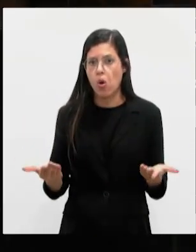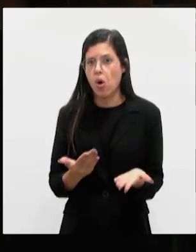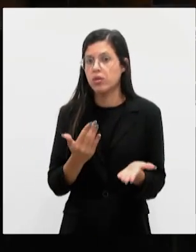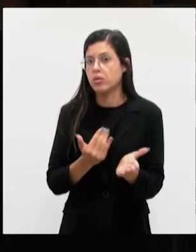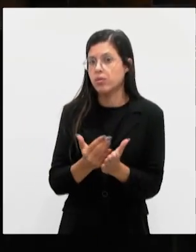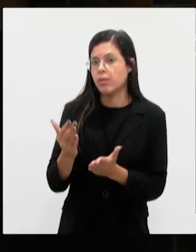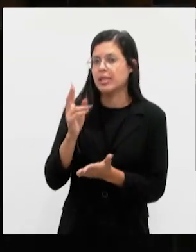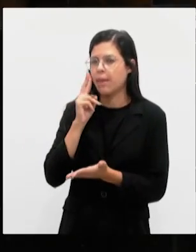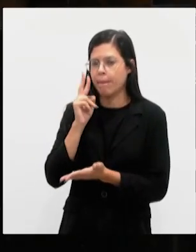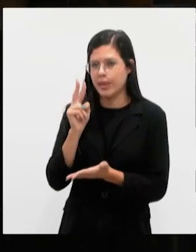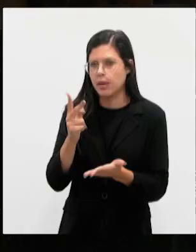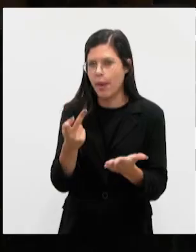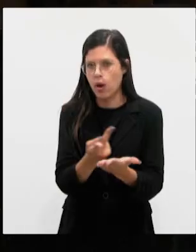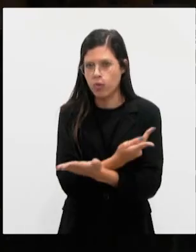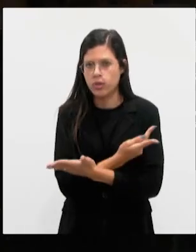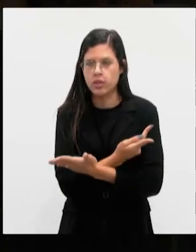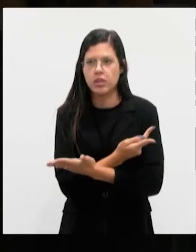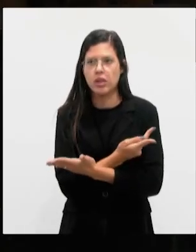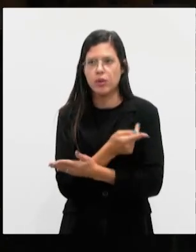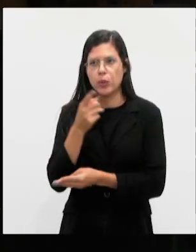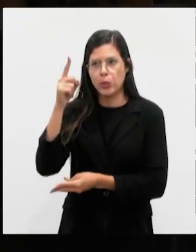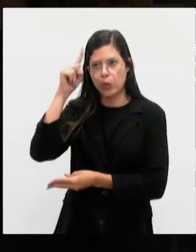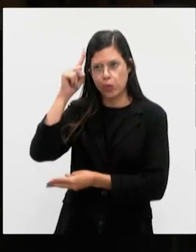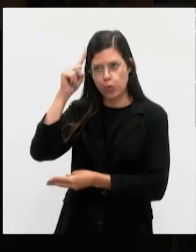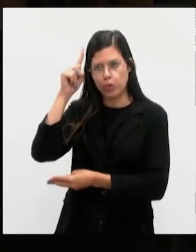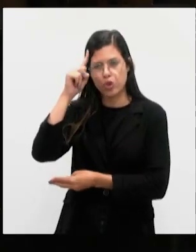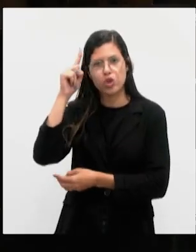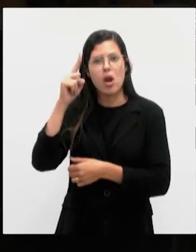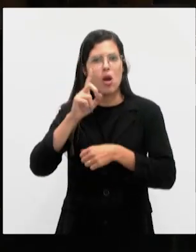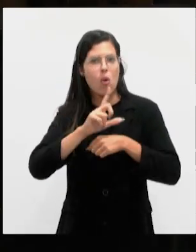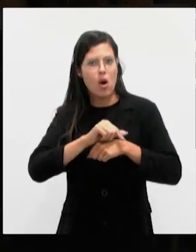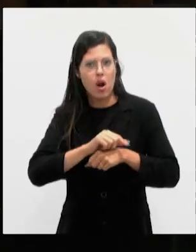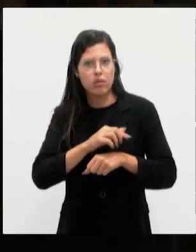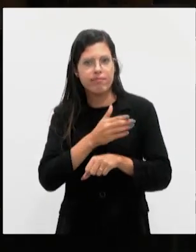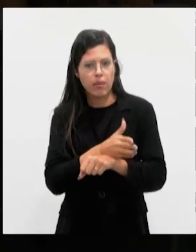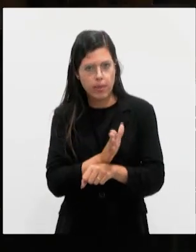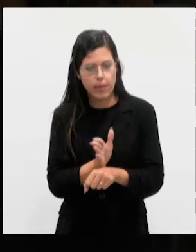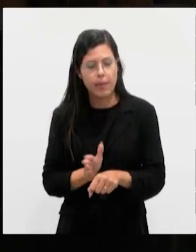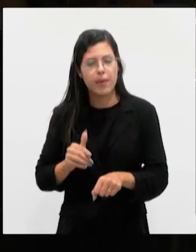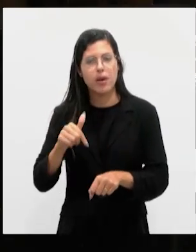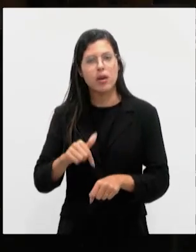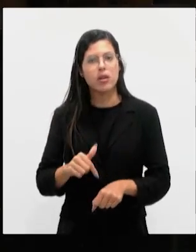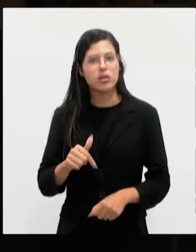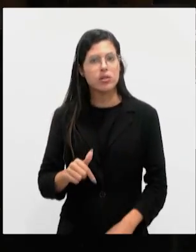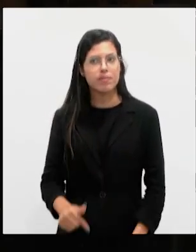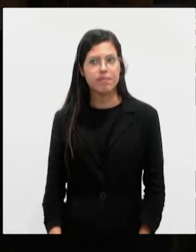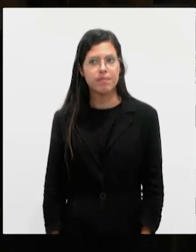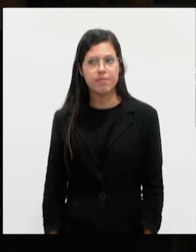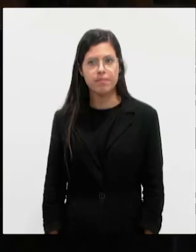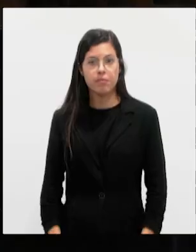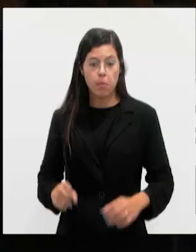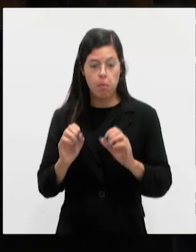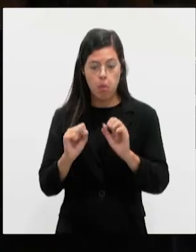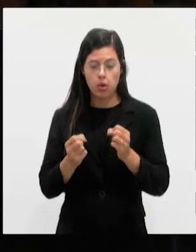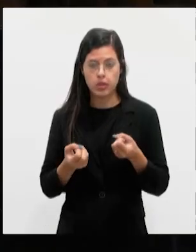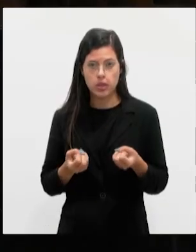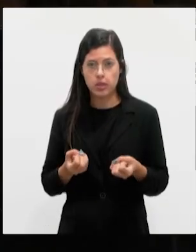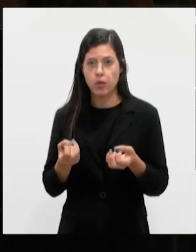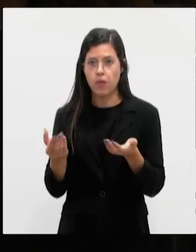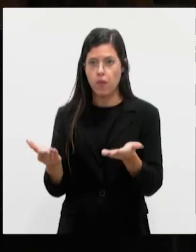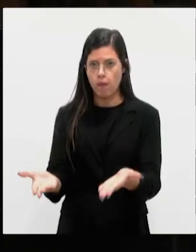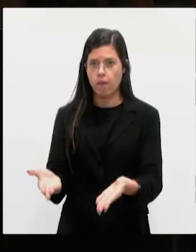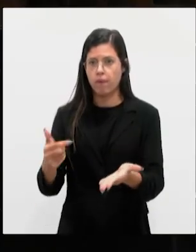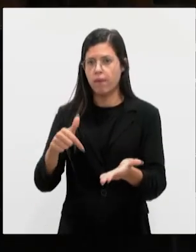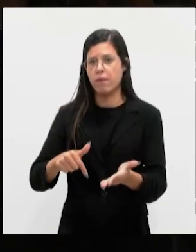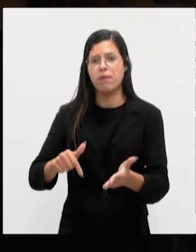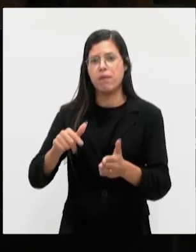mais isso, todos os dias, todas as horas, para que a gente possa devolver essas áreas formais